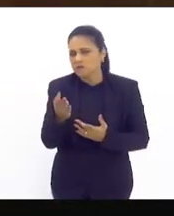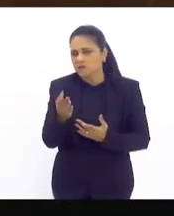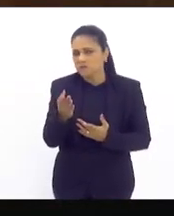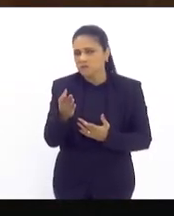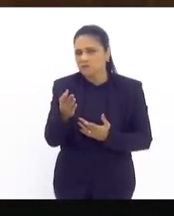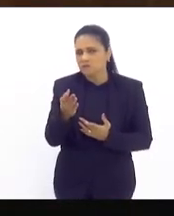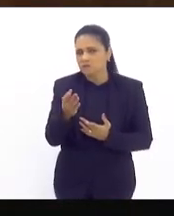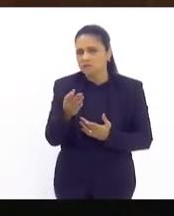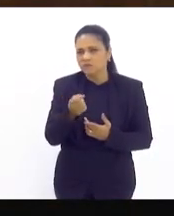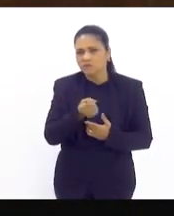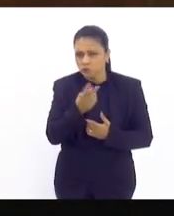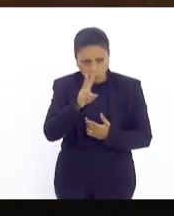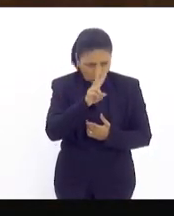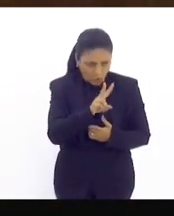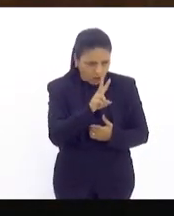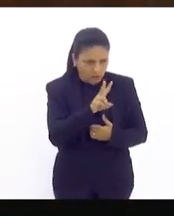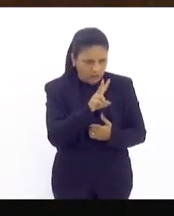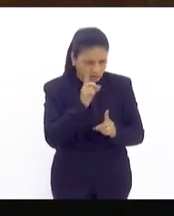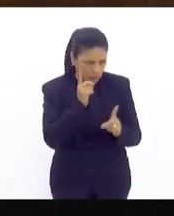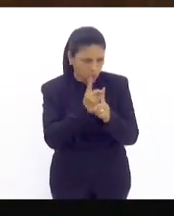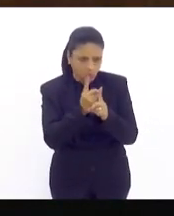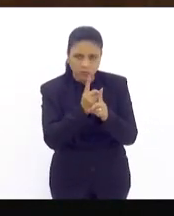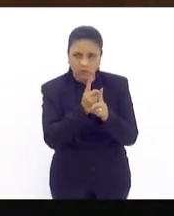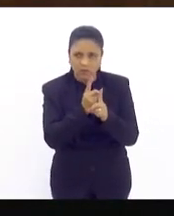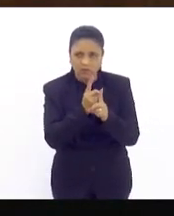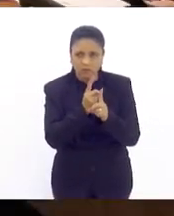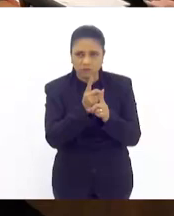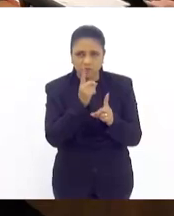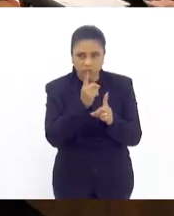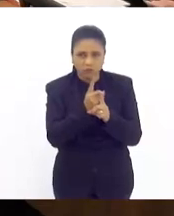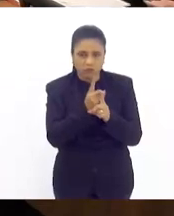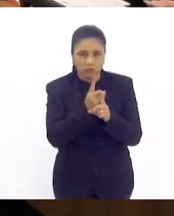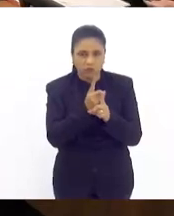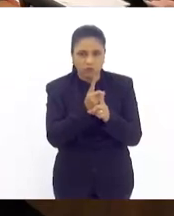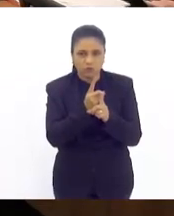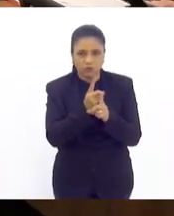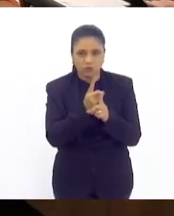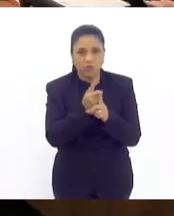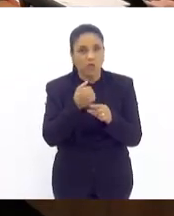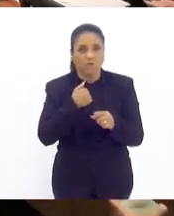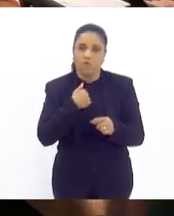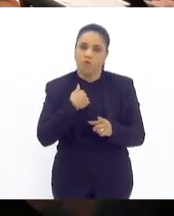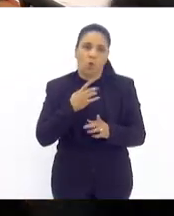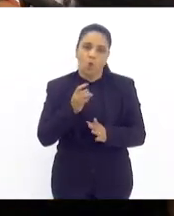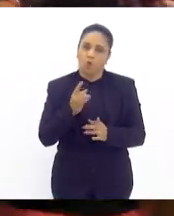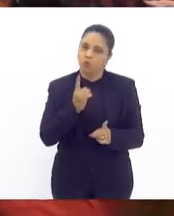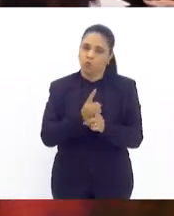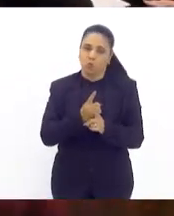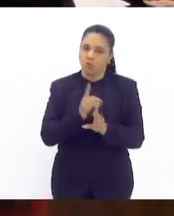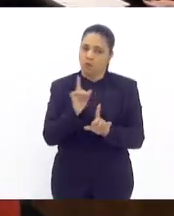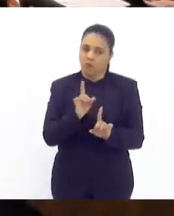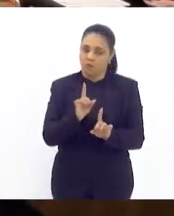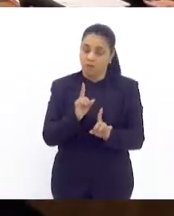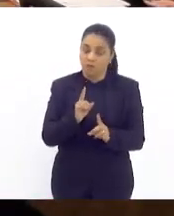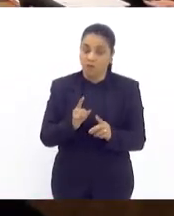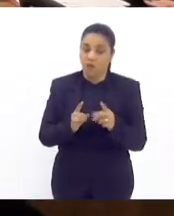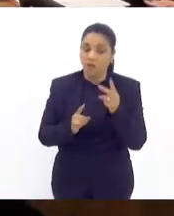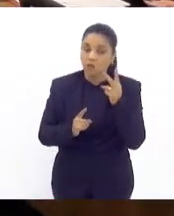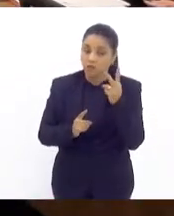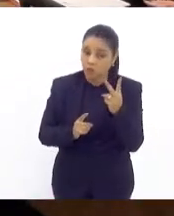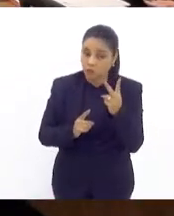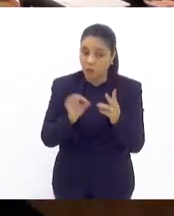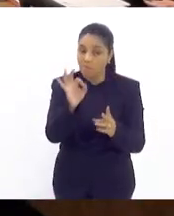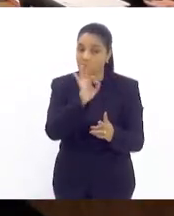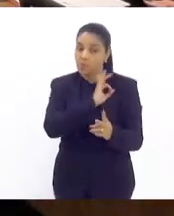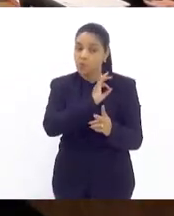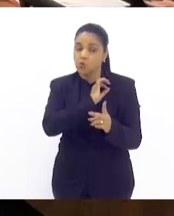vocês acharam dois né eu não achei nada quem achou foi a polícia em três dos novos casos que